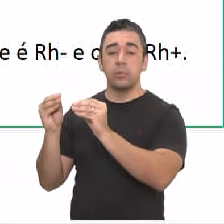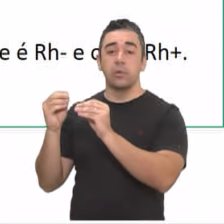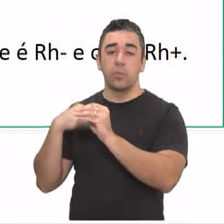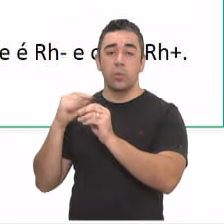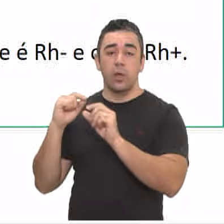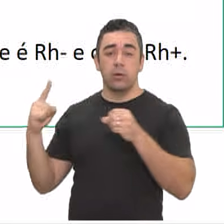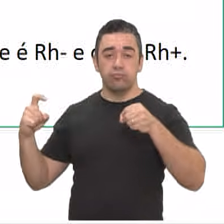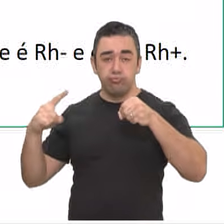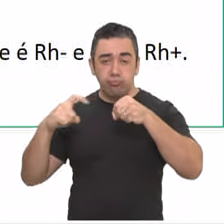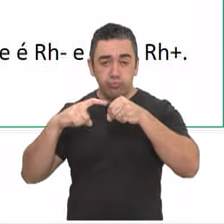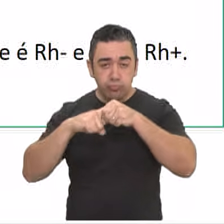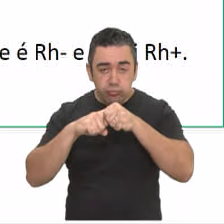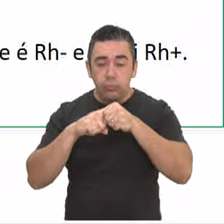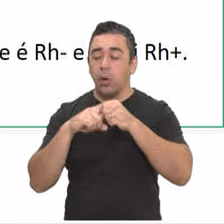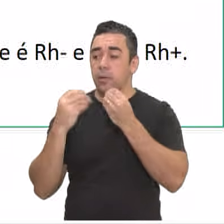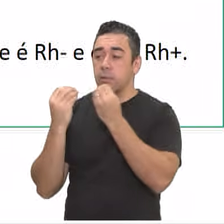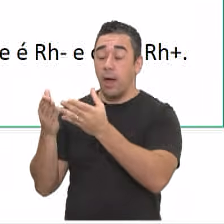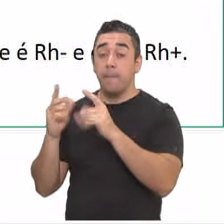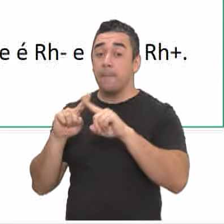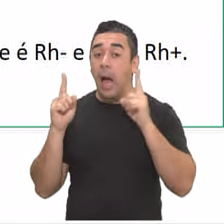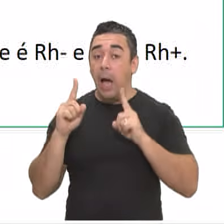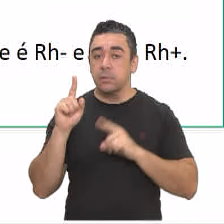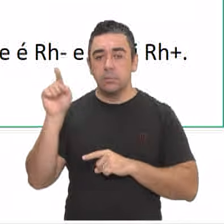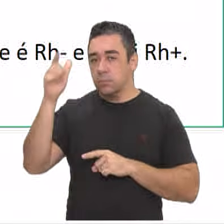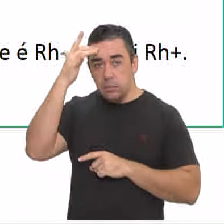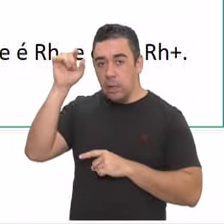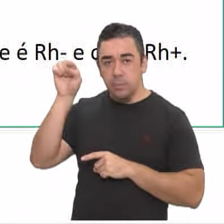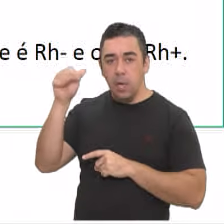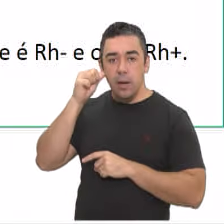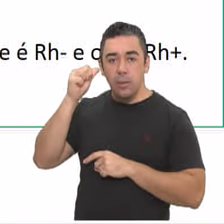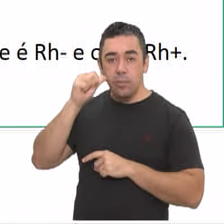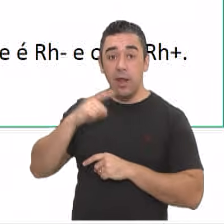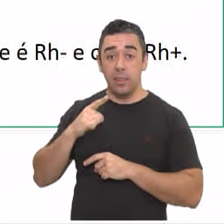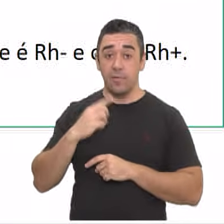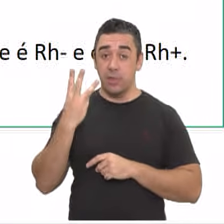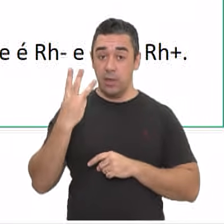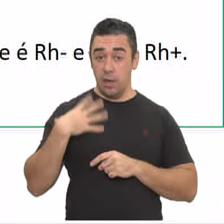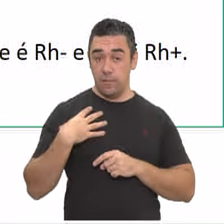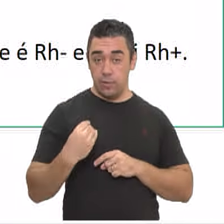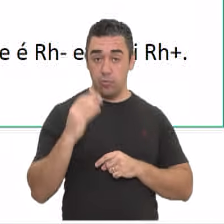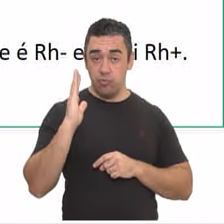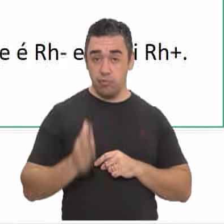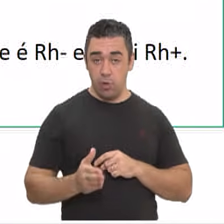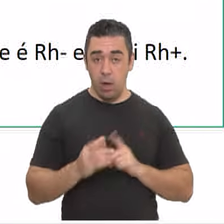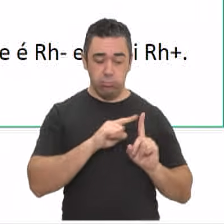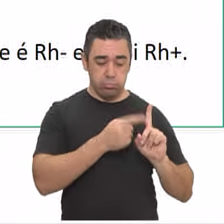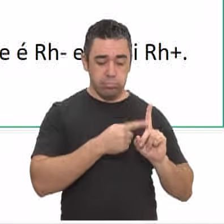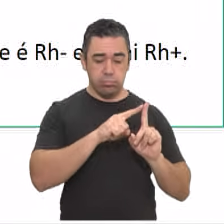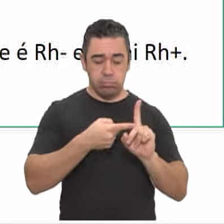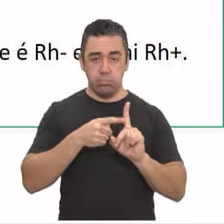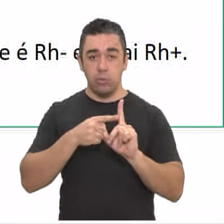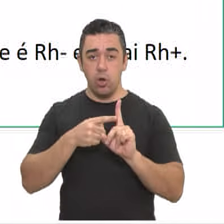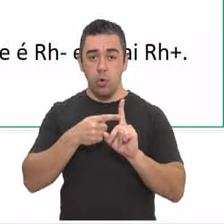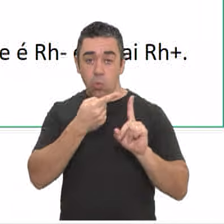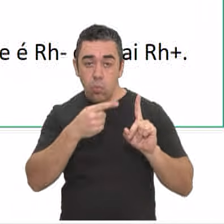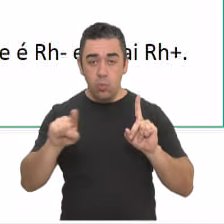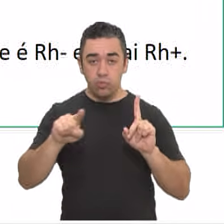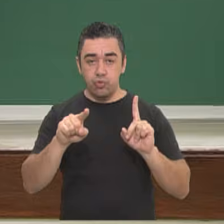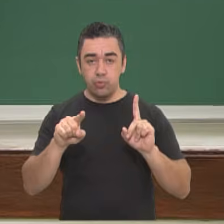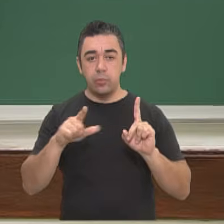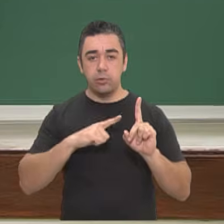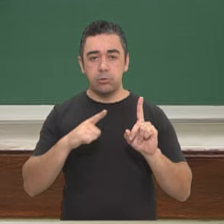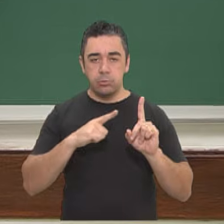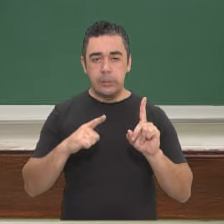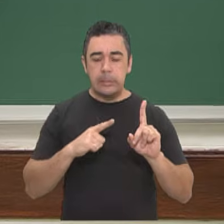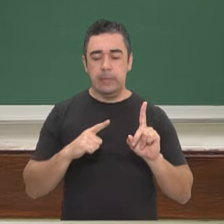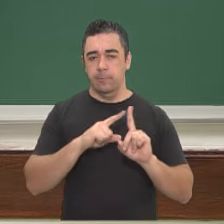por aquele casal. O que o casal não sabia é que a mãe de aluguel teve 3 filhos e que o último apresentou a doença hemolítica do recém-nascido.